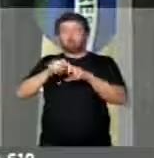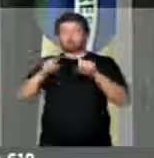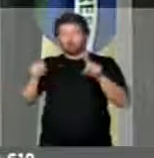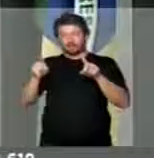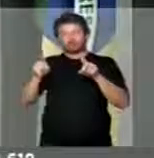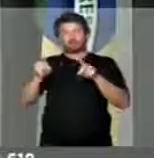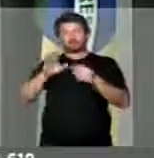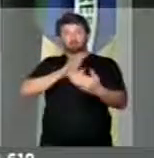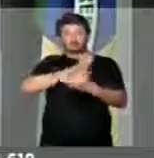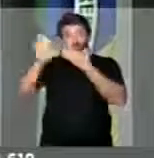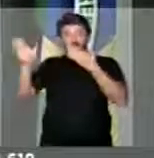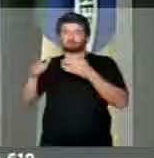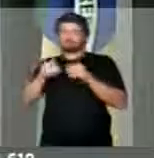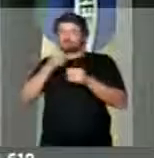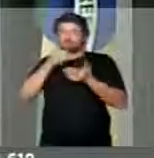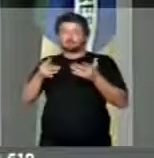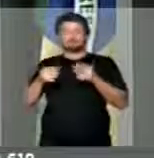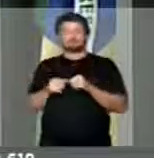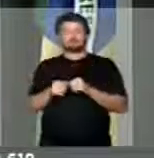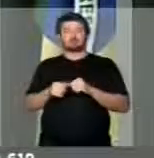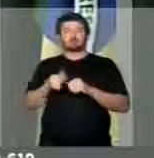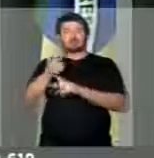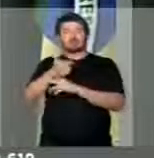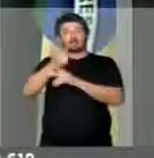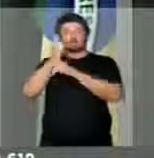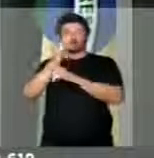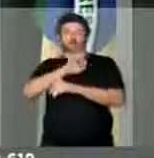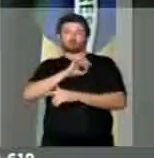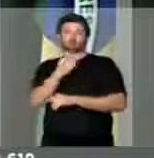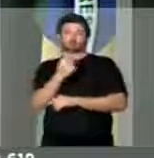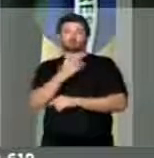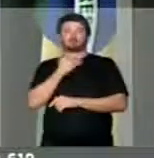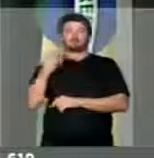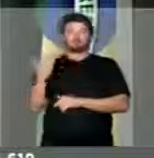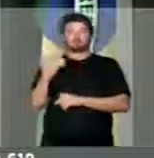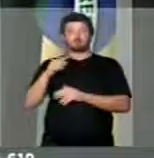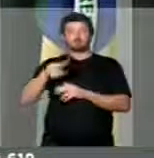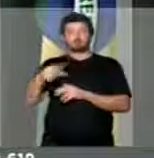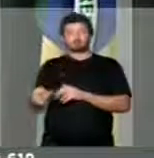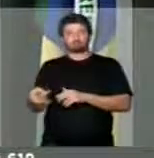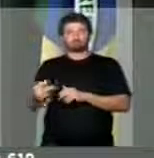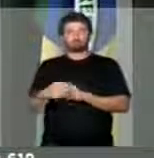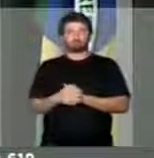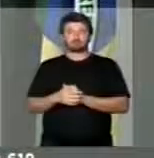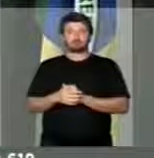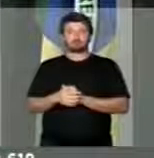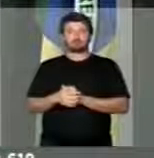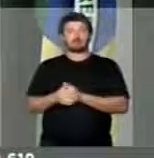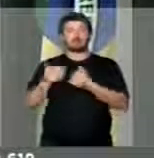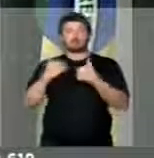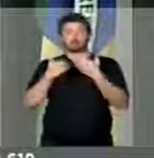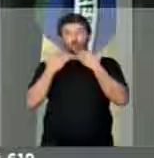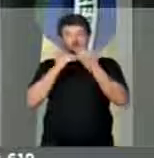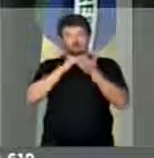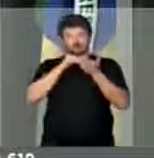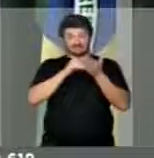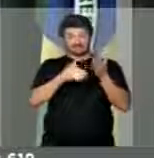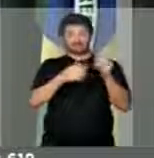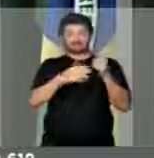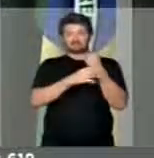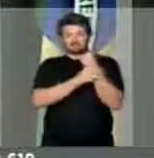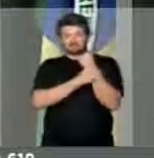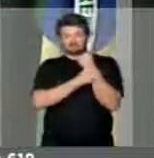na fuga, infelizmente, atiraram em um policial que infelizmente veio a falecer. Eu conversei com o secretário de